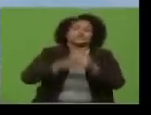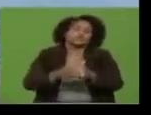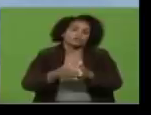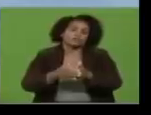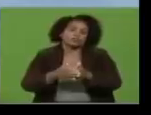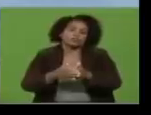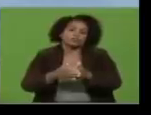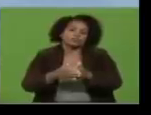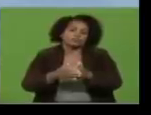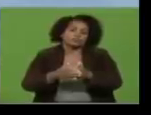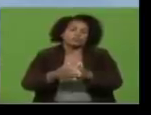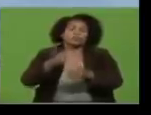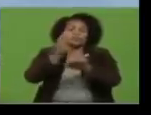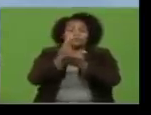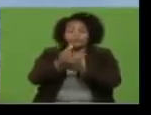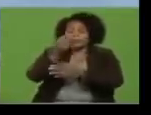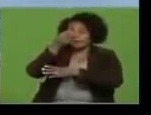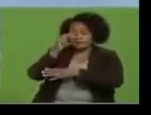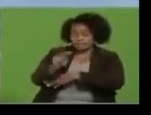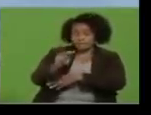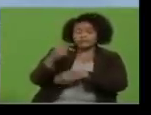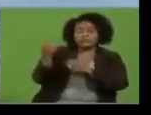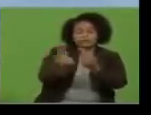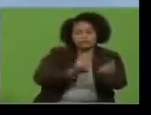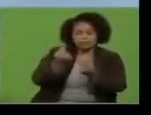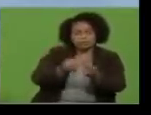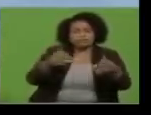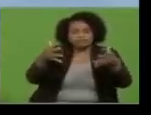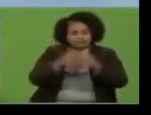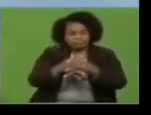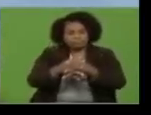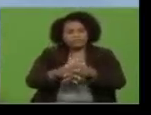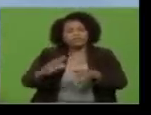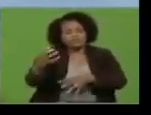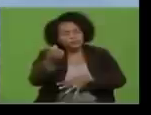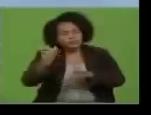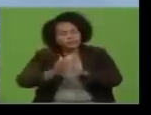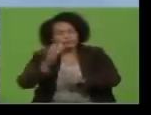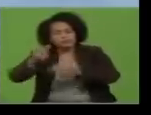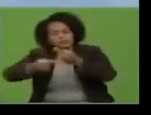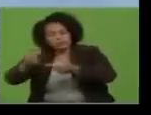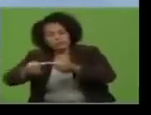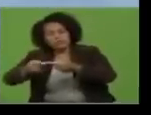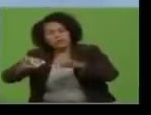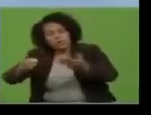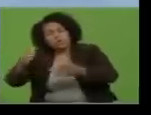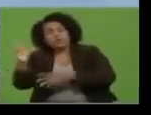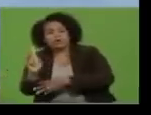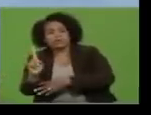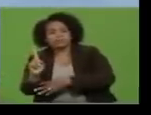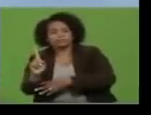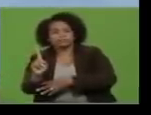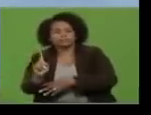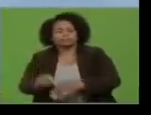se confirmem as condições adequadas para o seu funcionamento. Eu quero chamar a atenção aqui a